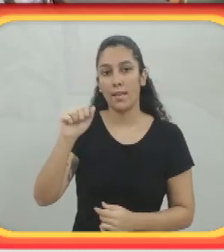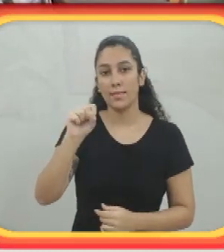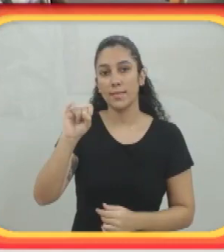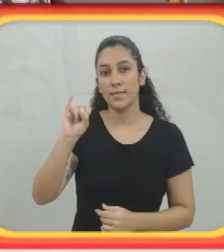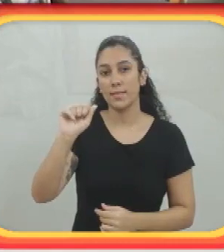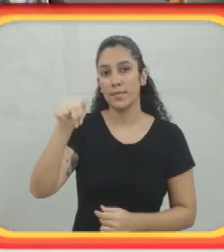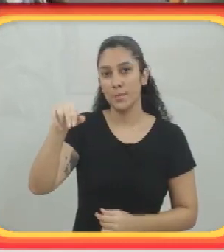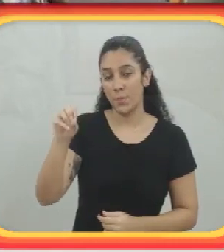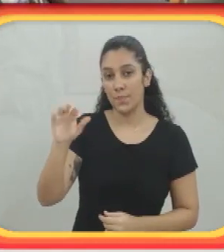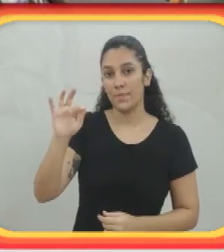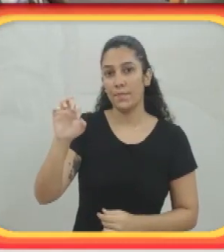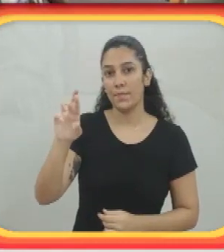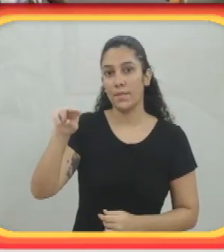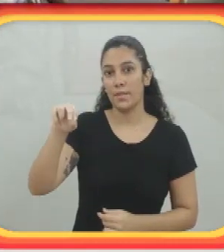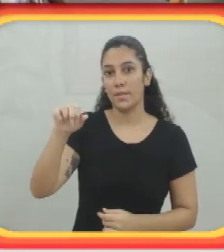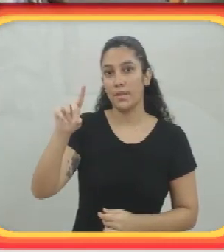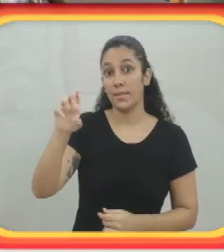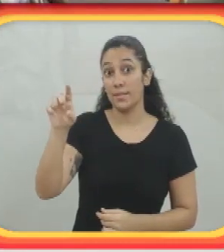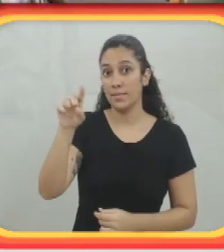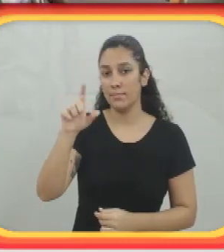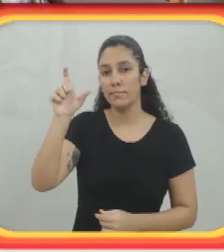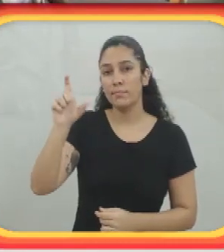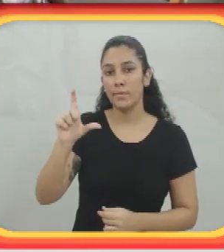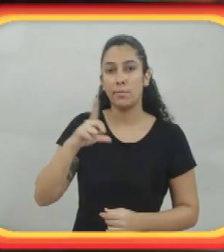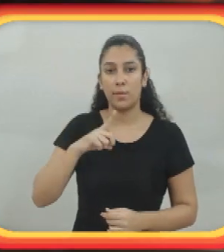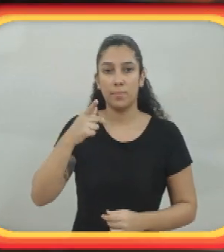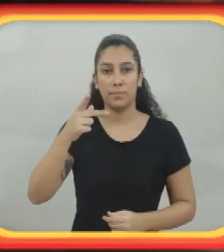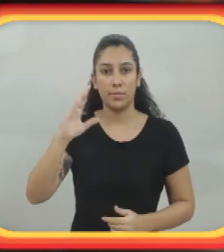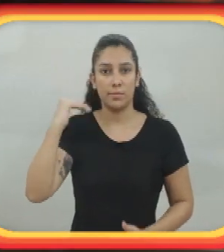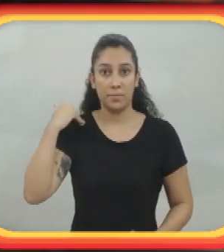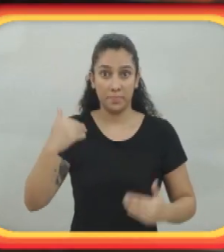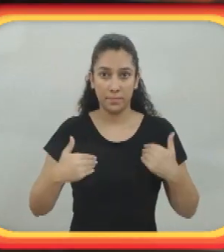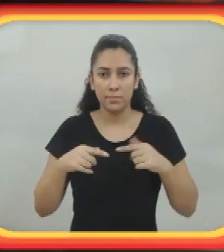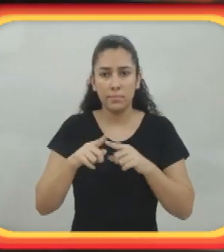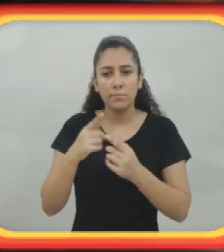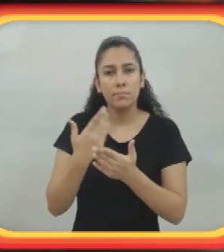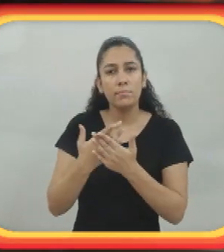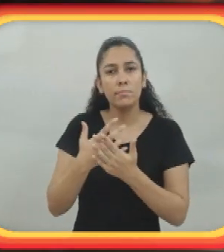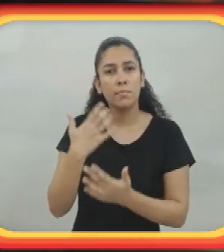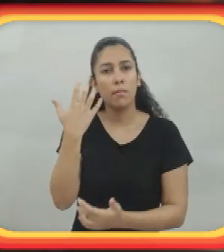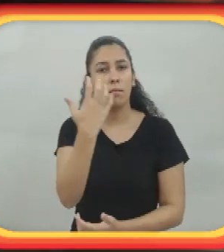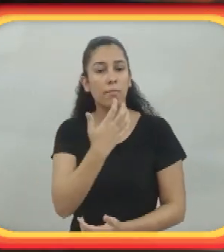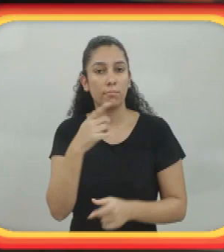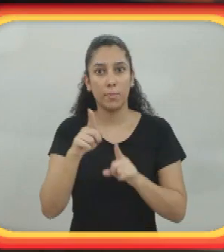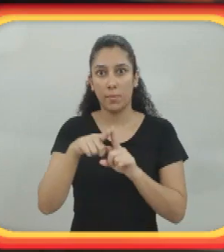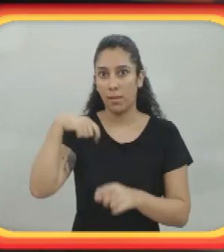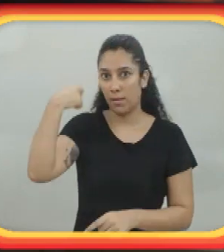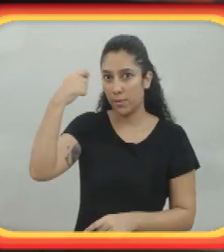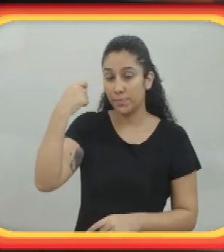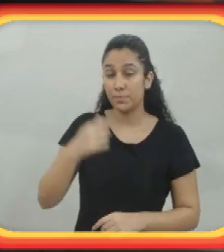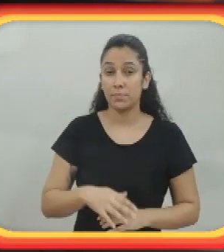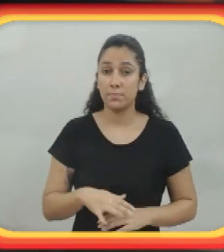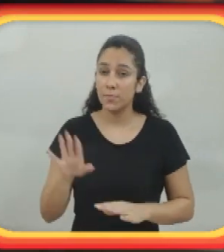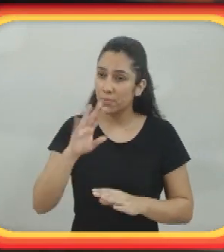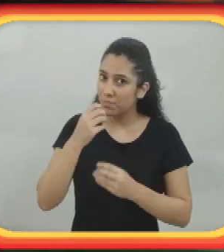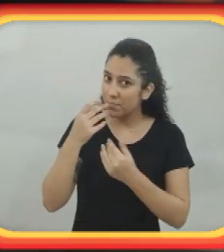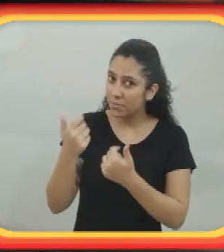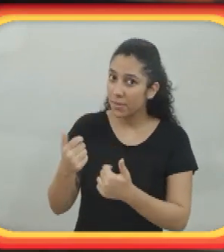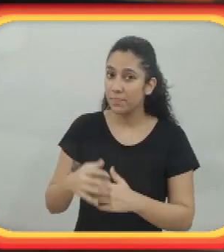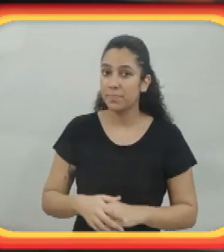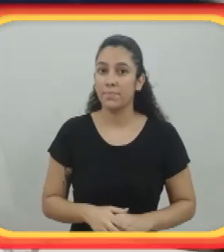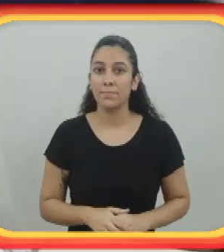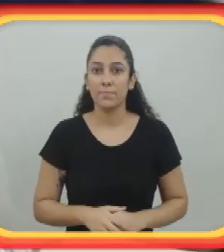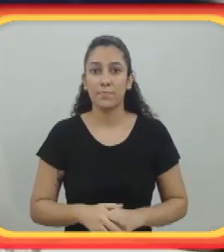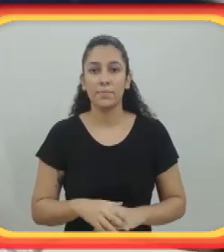série Atividades Artísticas, vou conversar com Cassiano Fernandes, que tem paralisia